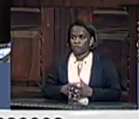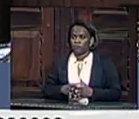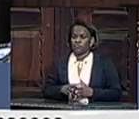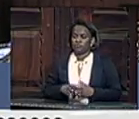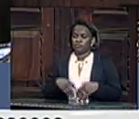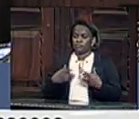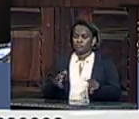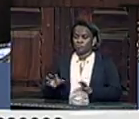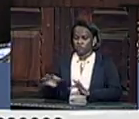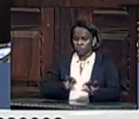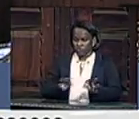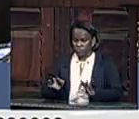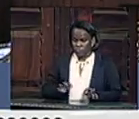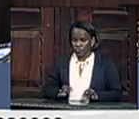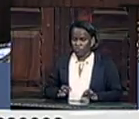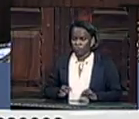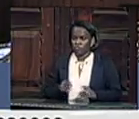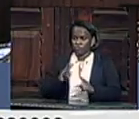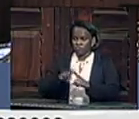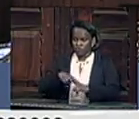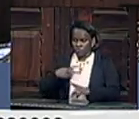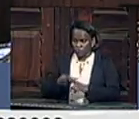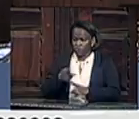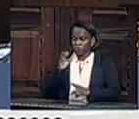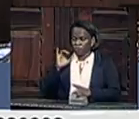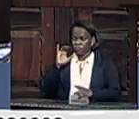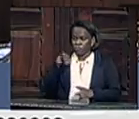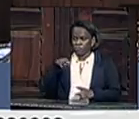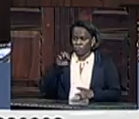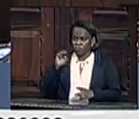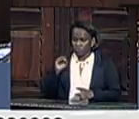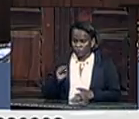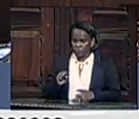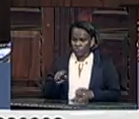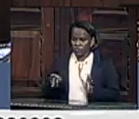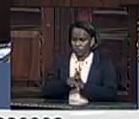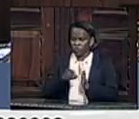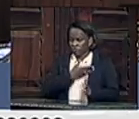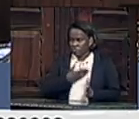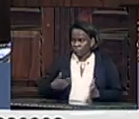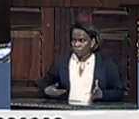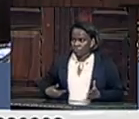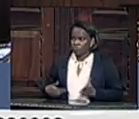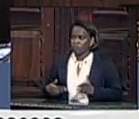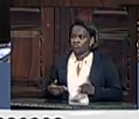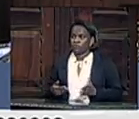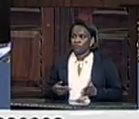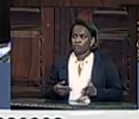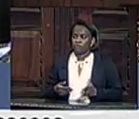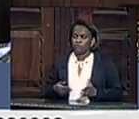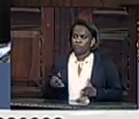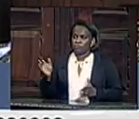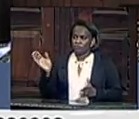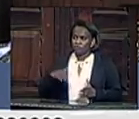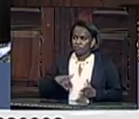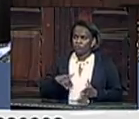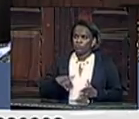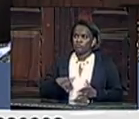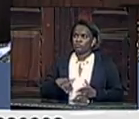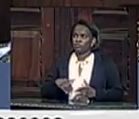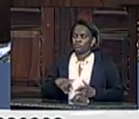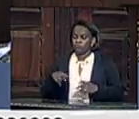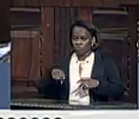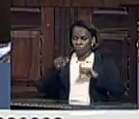Esse projeto de aumento do ICMS encaminhado pelo governo, ele traz para